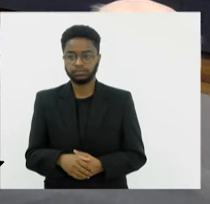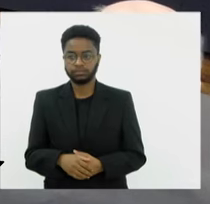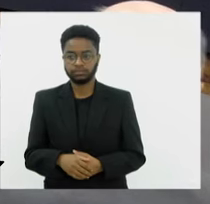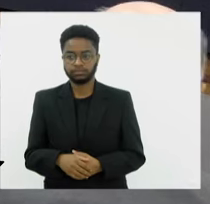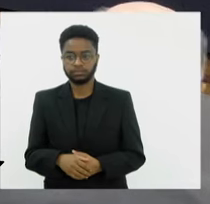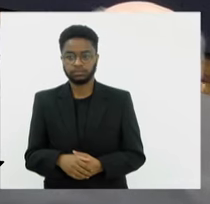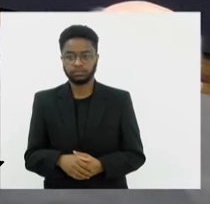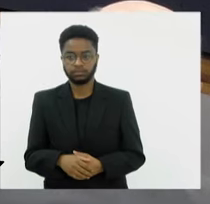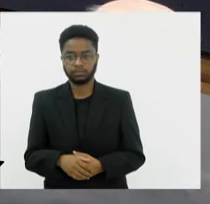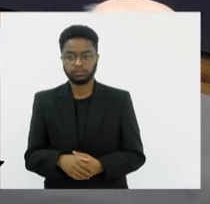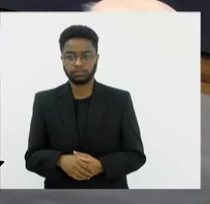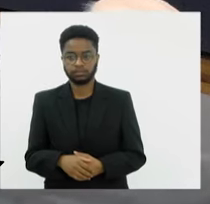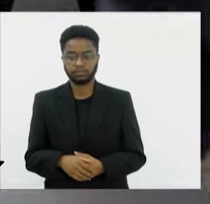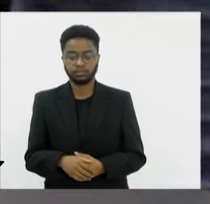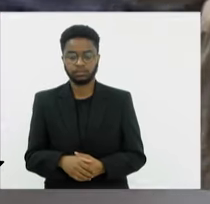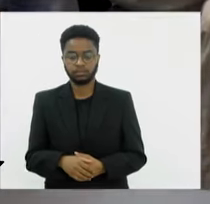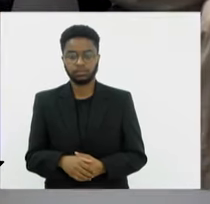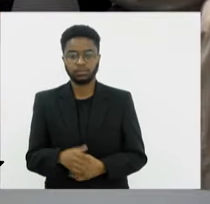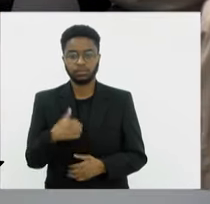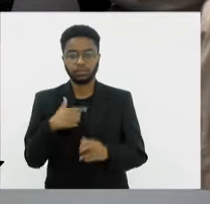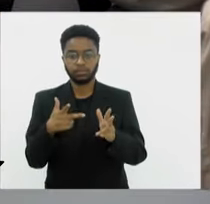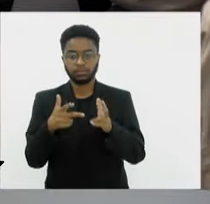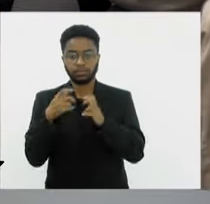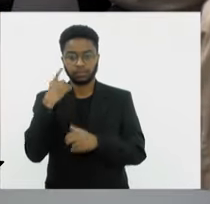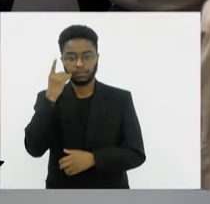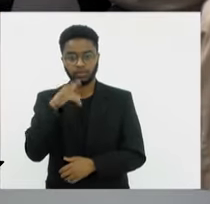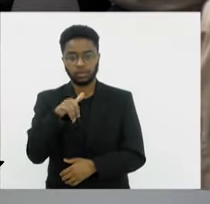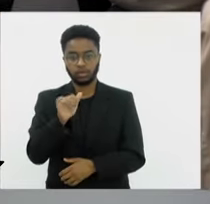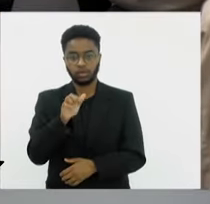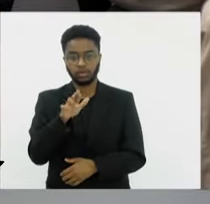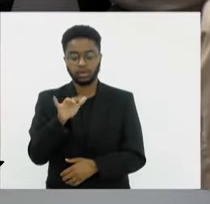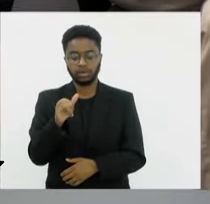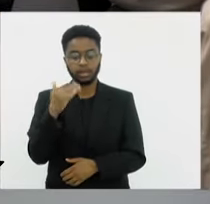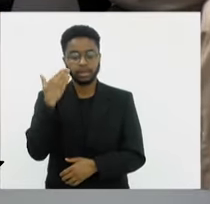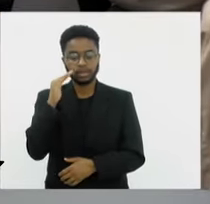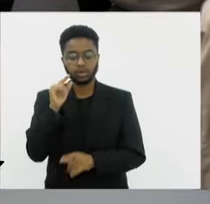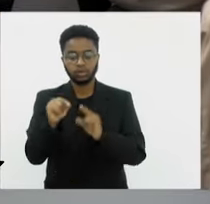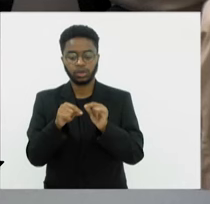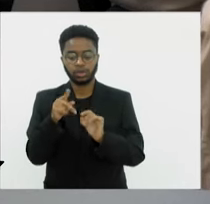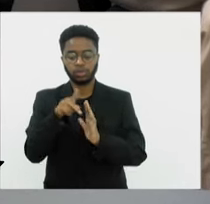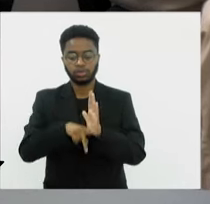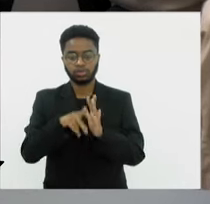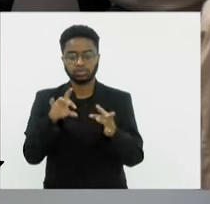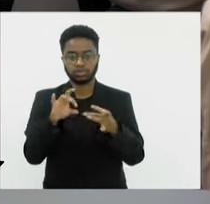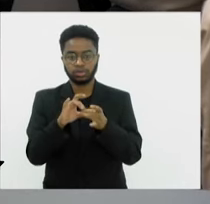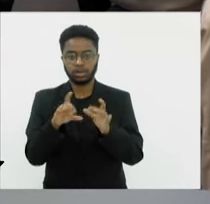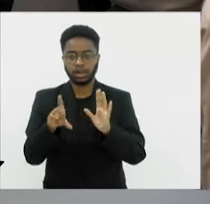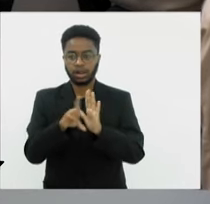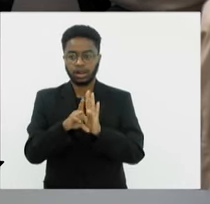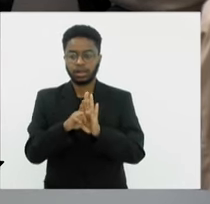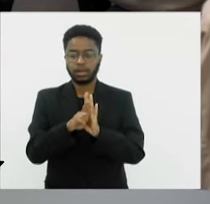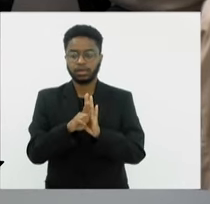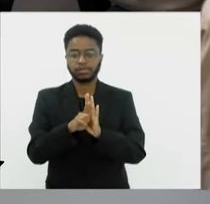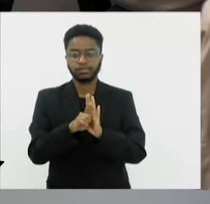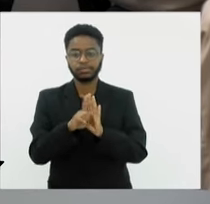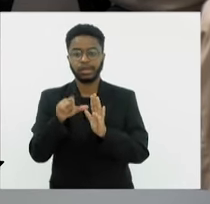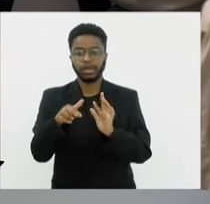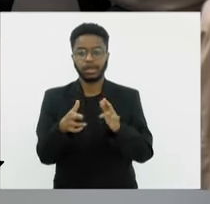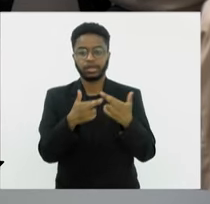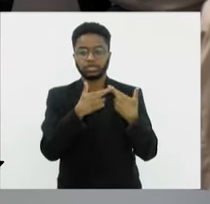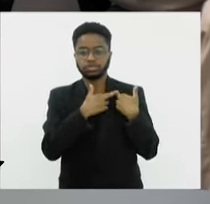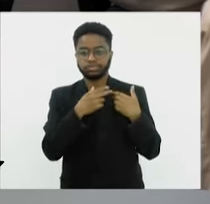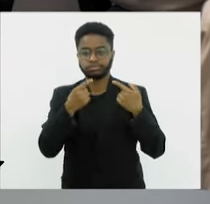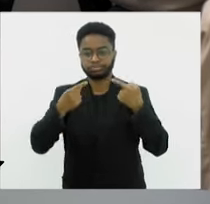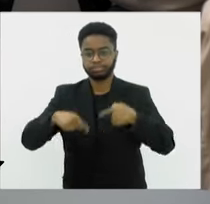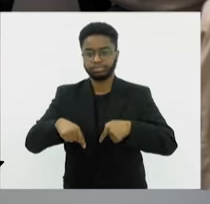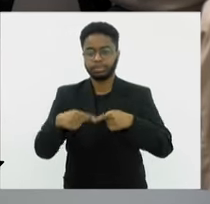deputado Yuri, que entende que esse projeto se enquadra no âmbito de uma legislação de competência concorrente,